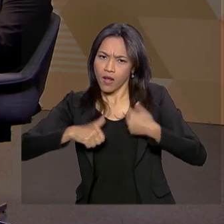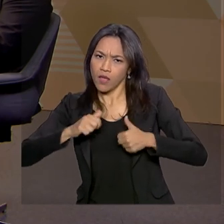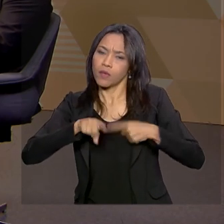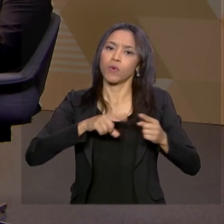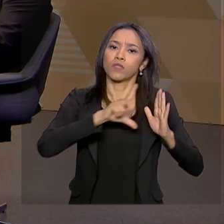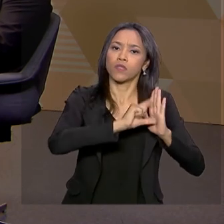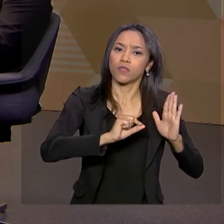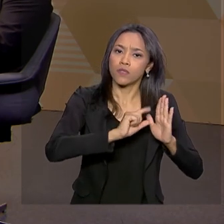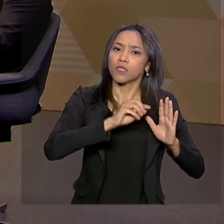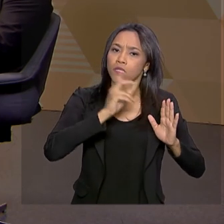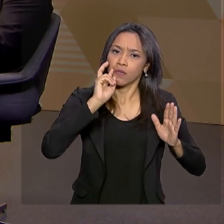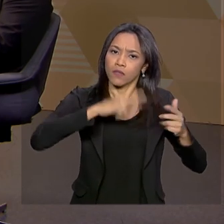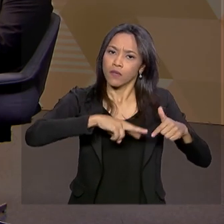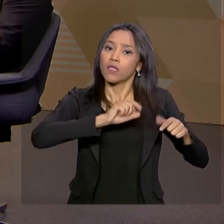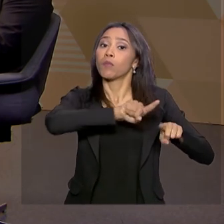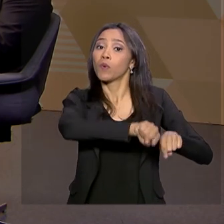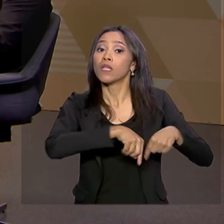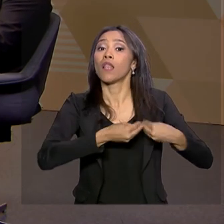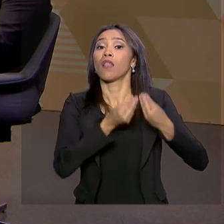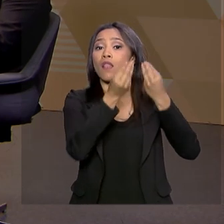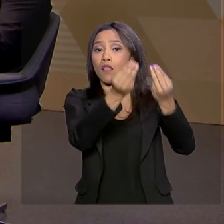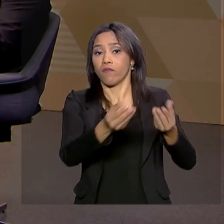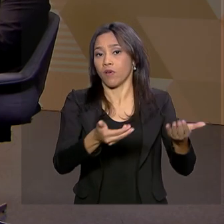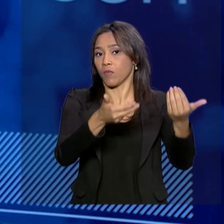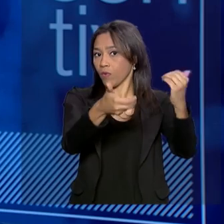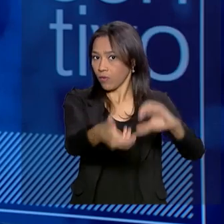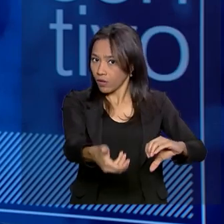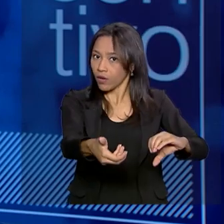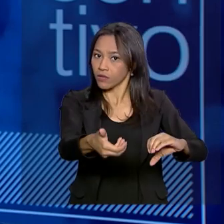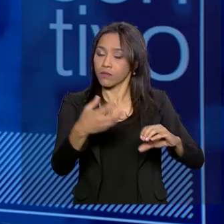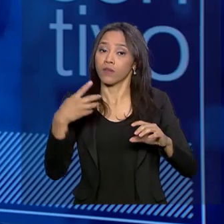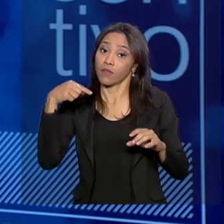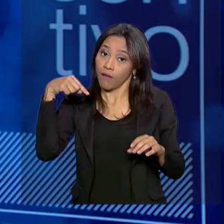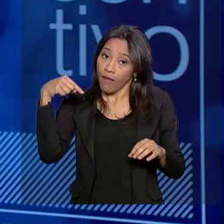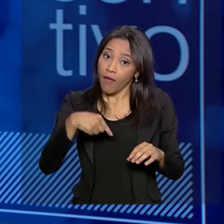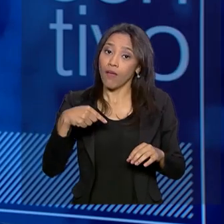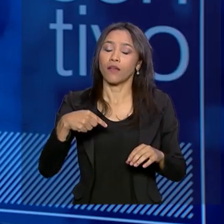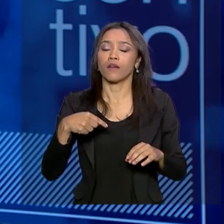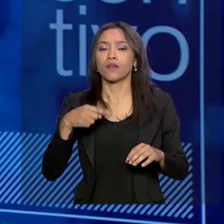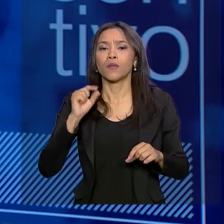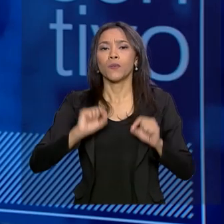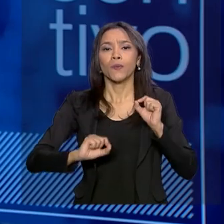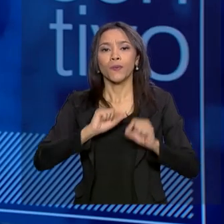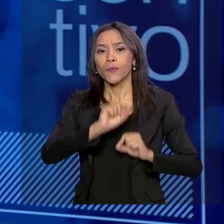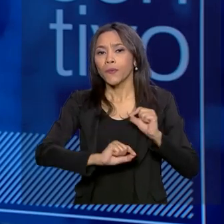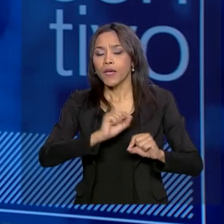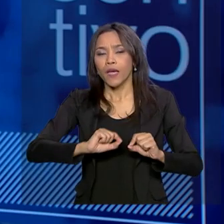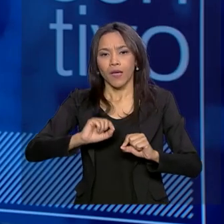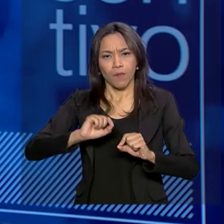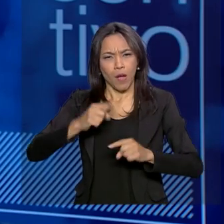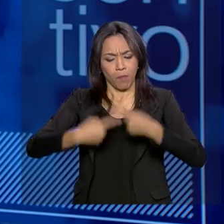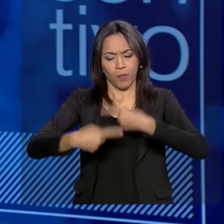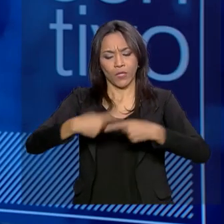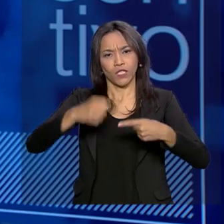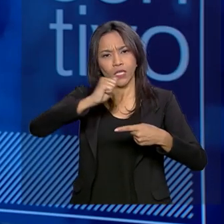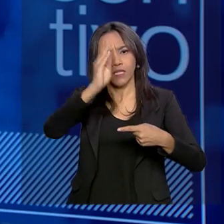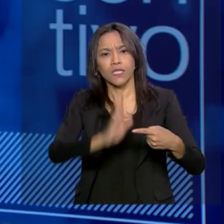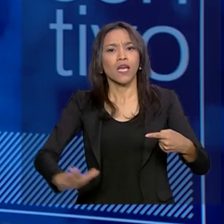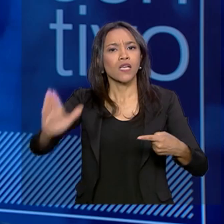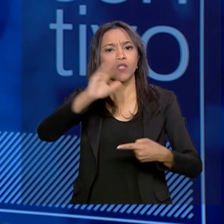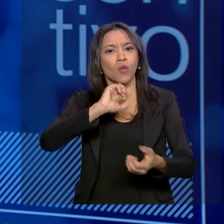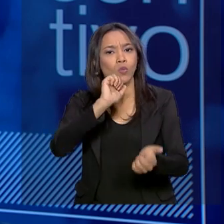ao Congresso Nacional e ser transformado em lei. É ali que está a política nacional do esporte.